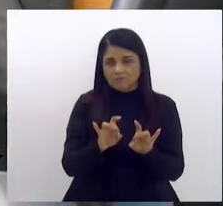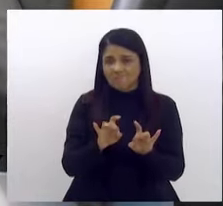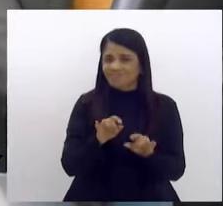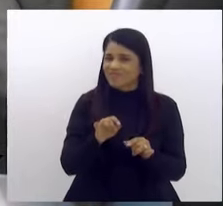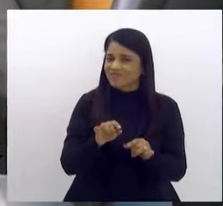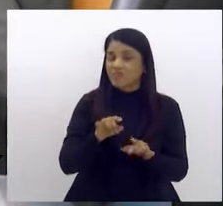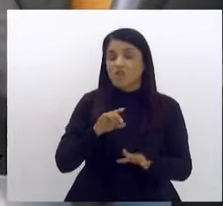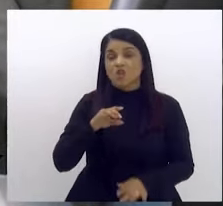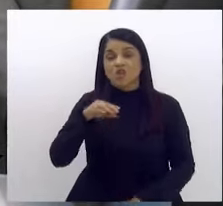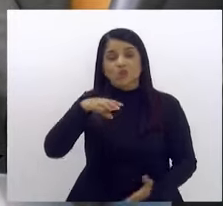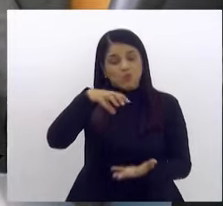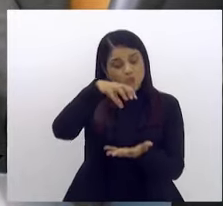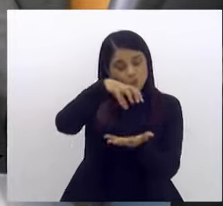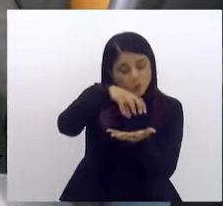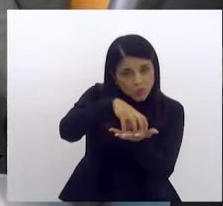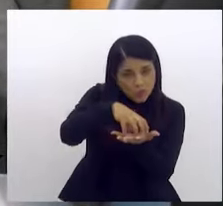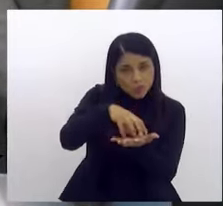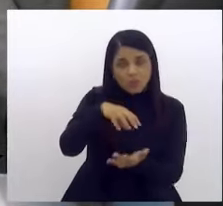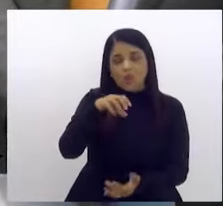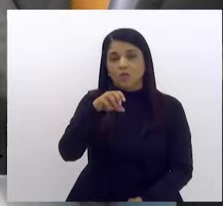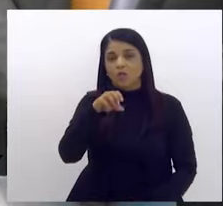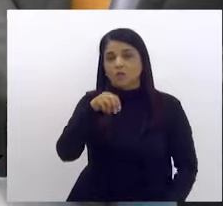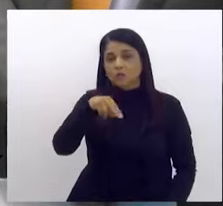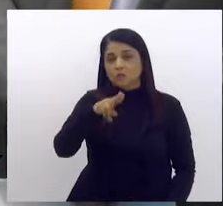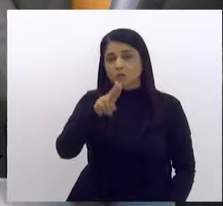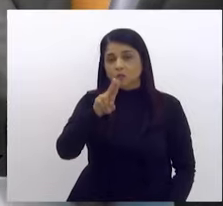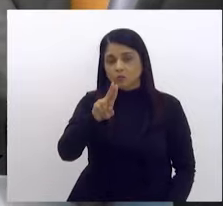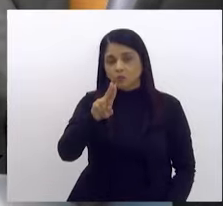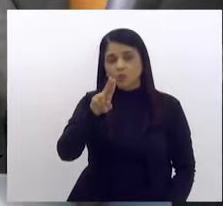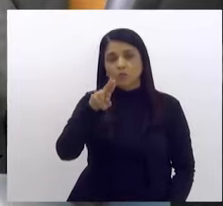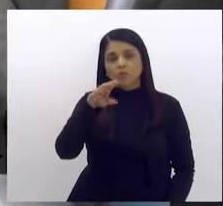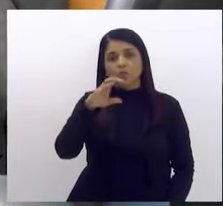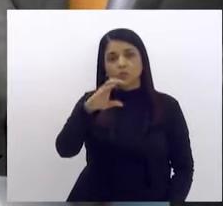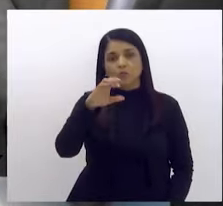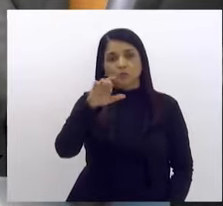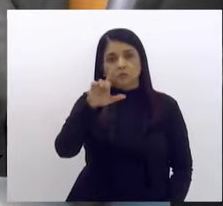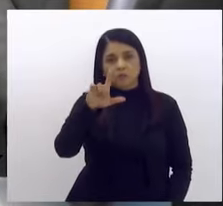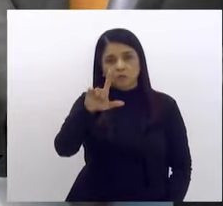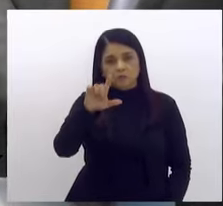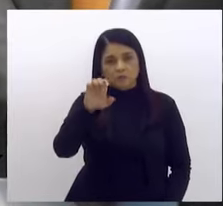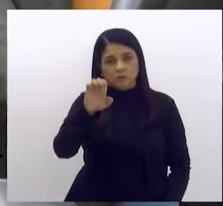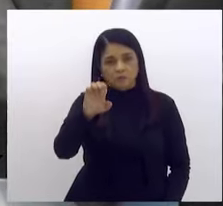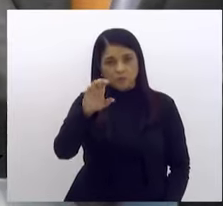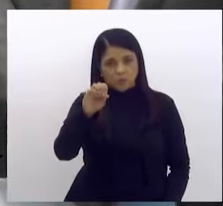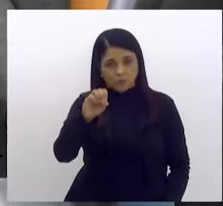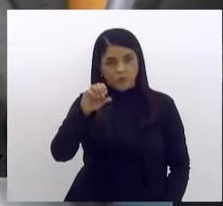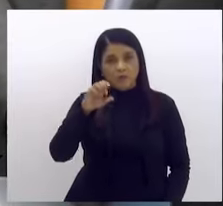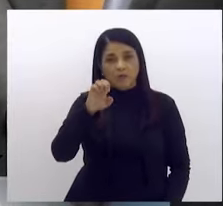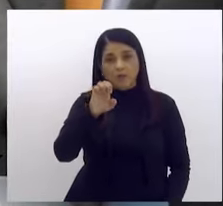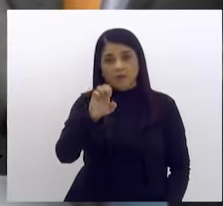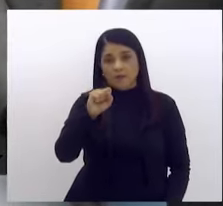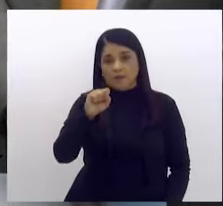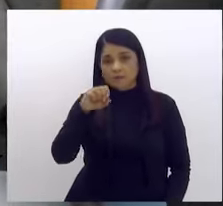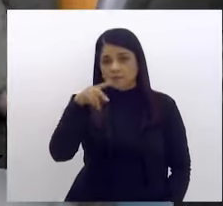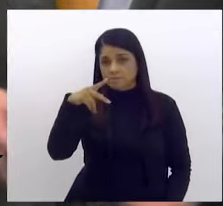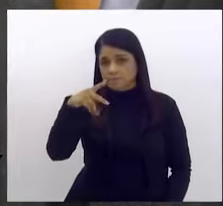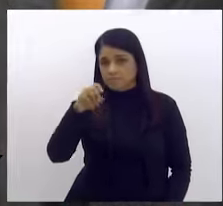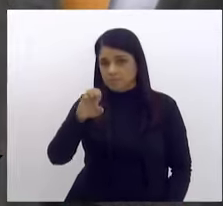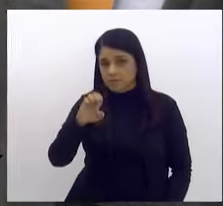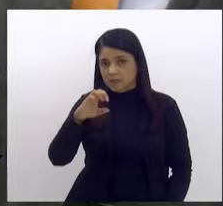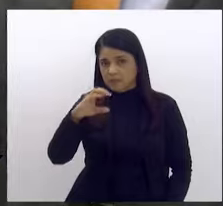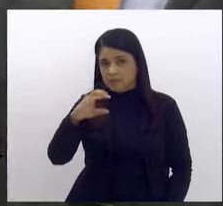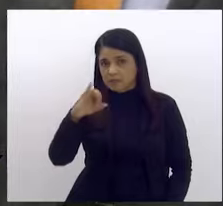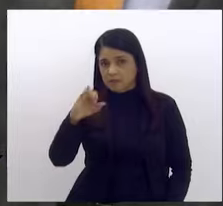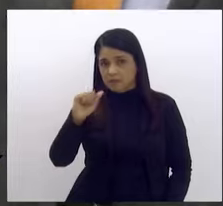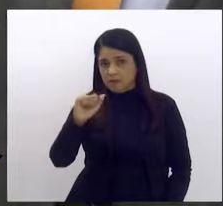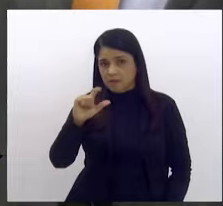especializado, que é um núcleo que tem pessoas competentes para darem um atendimento na área de superdotação. Então, eu queria só fazer essa sugestão,